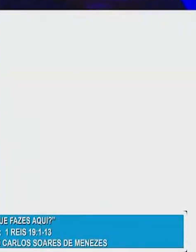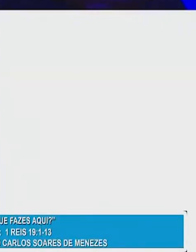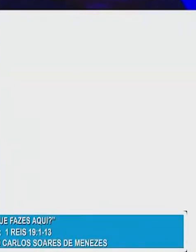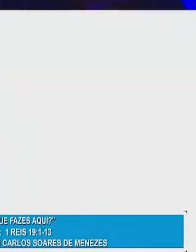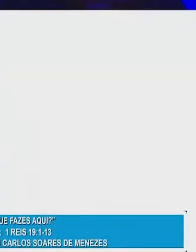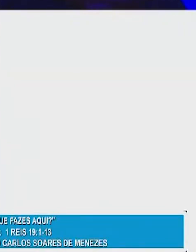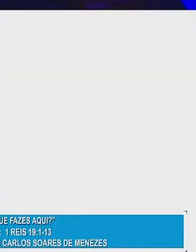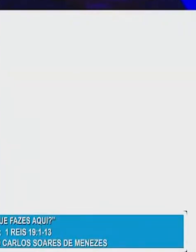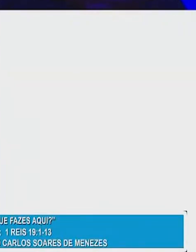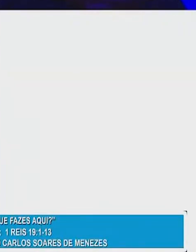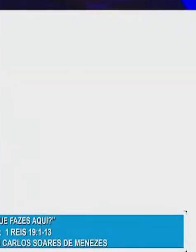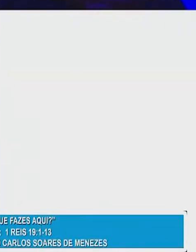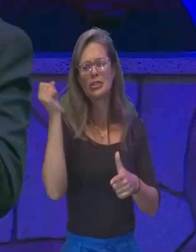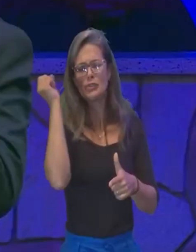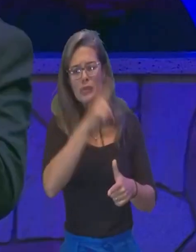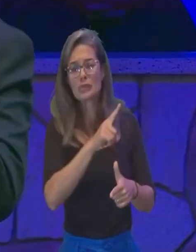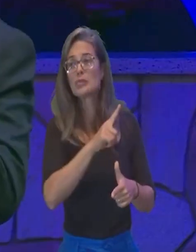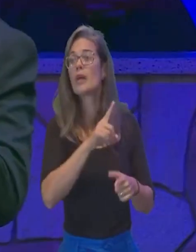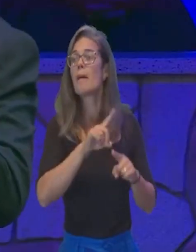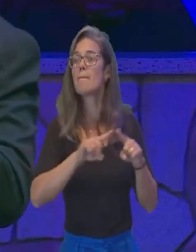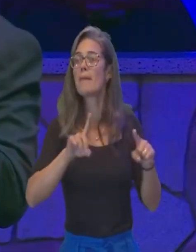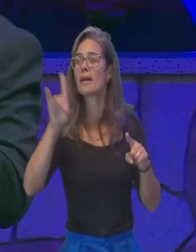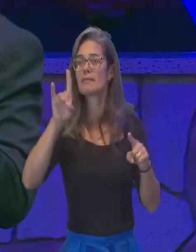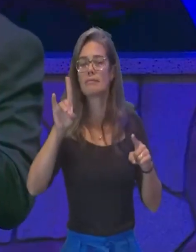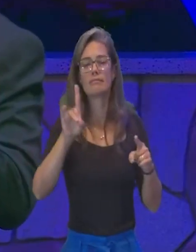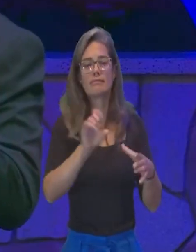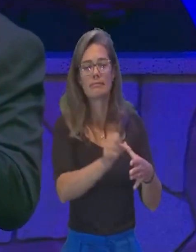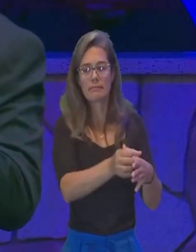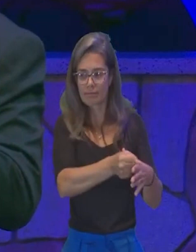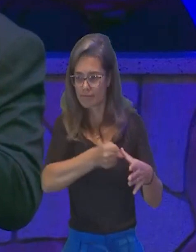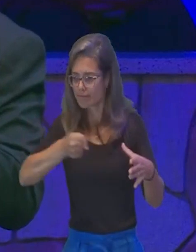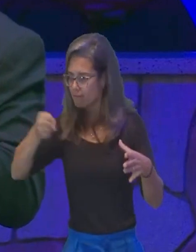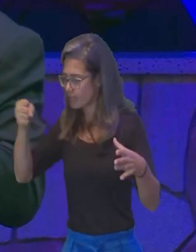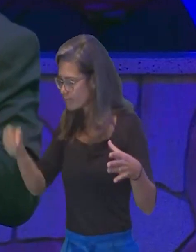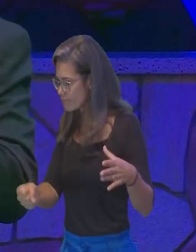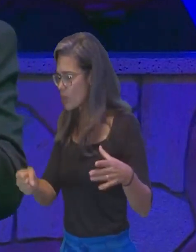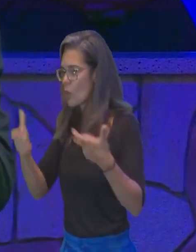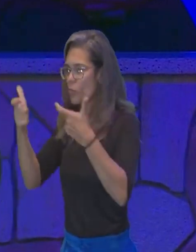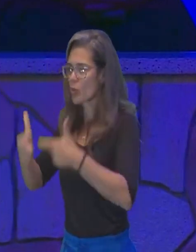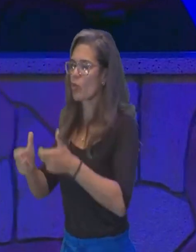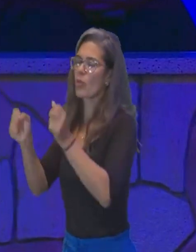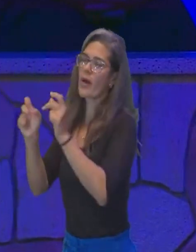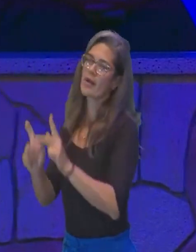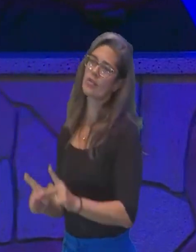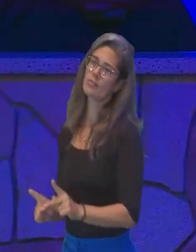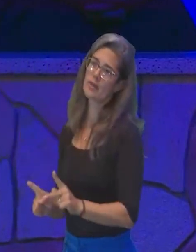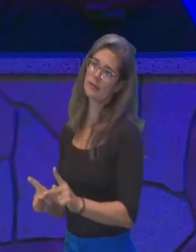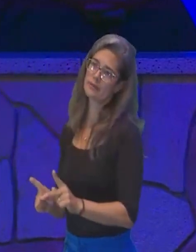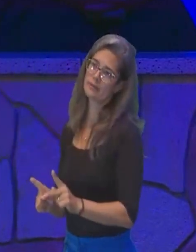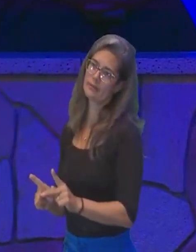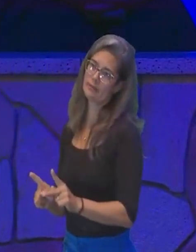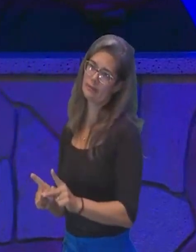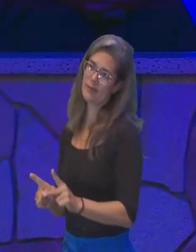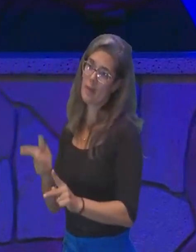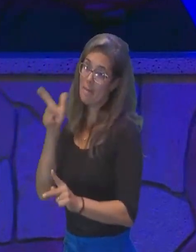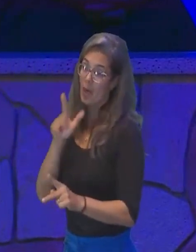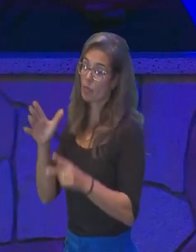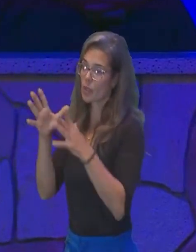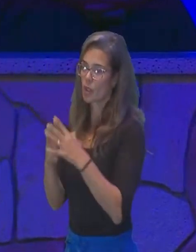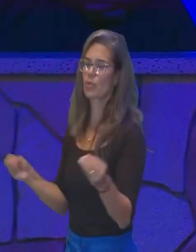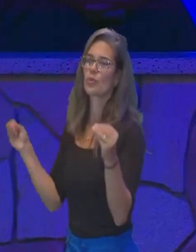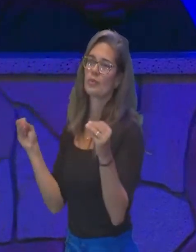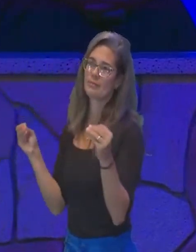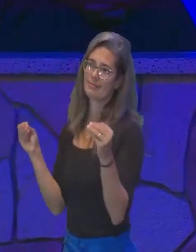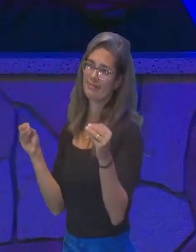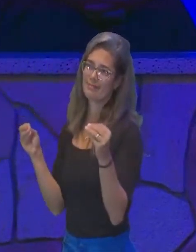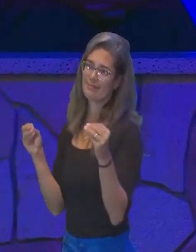nos tratar de fora dele. Que caminhada importante Elias fez. Diz o verso 9, do capítulo 19,